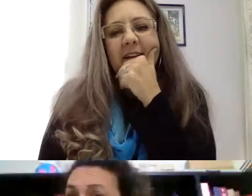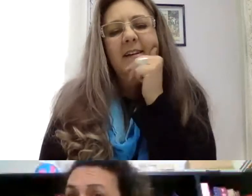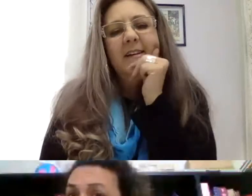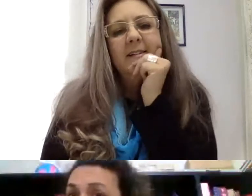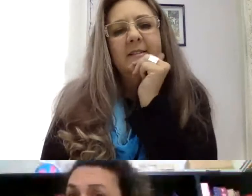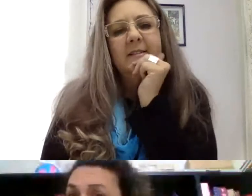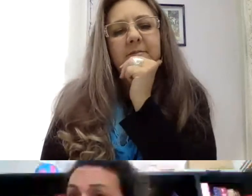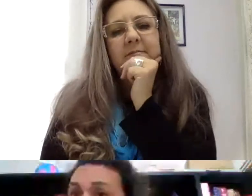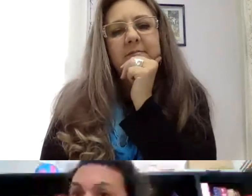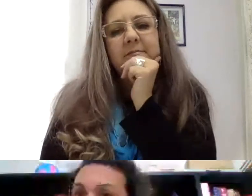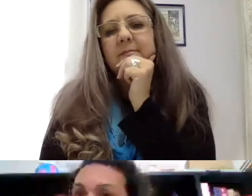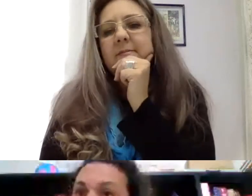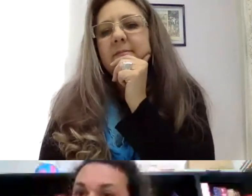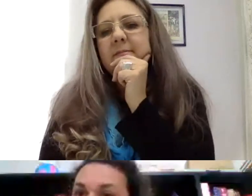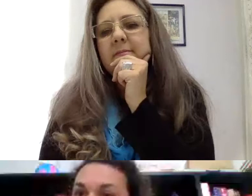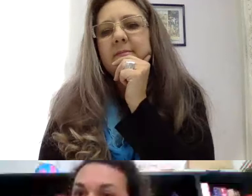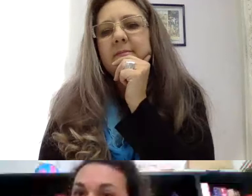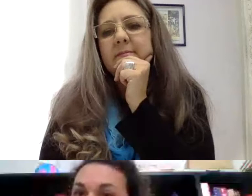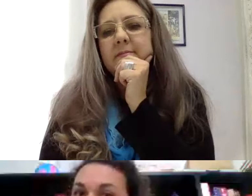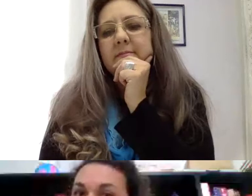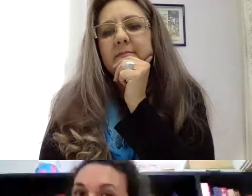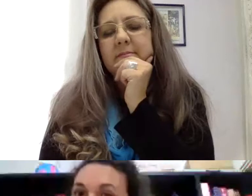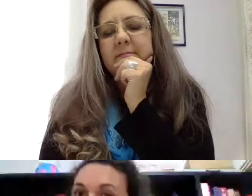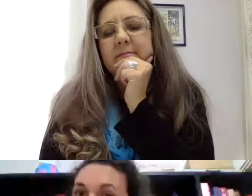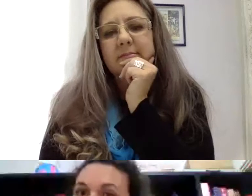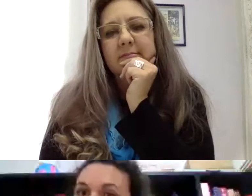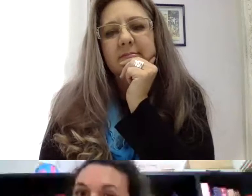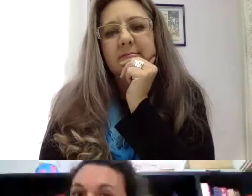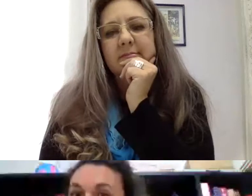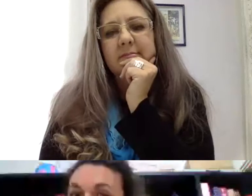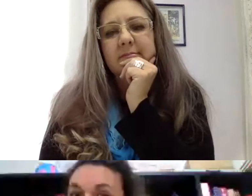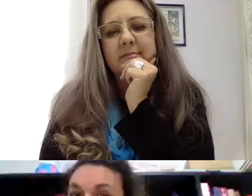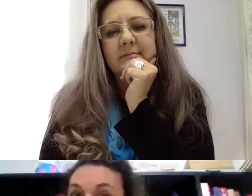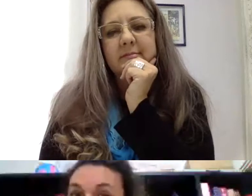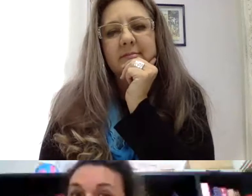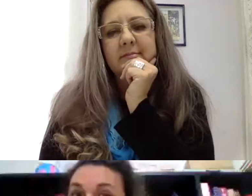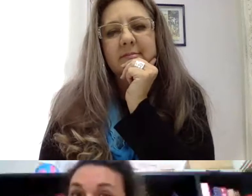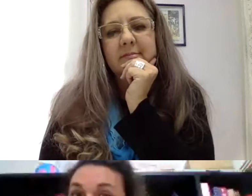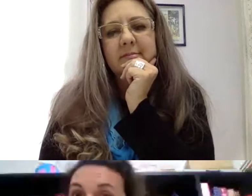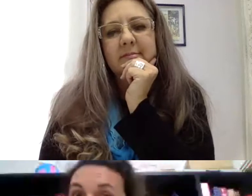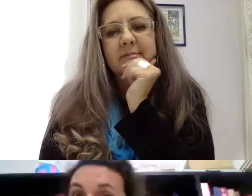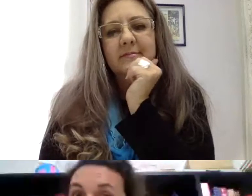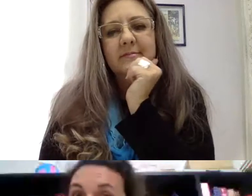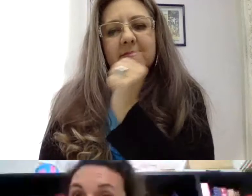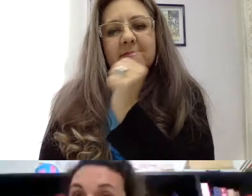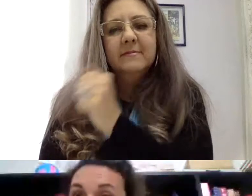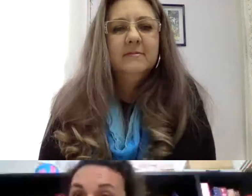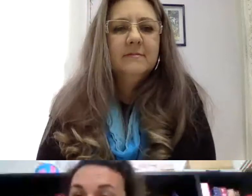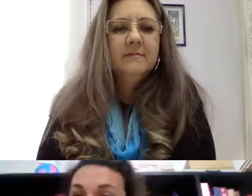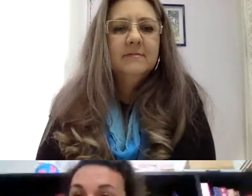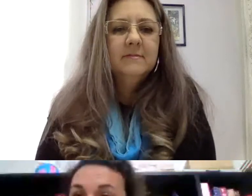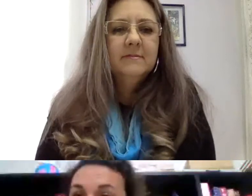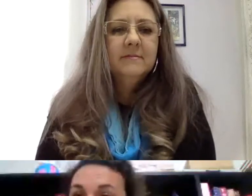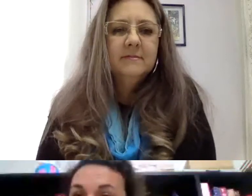a oportunidade, foi uma conversa muito, muito profunda, né? Muito, com argumentações